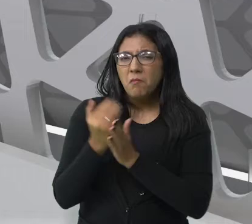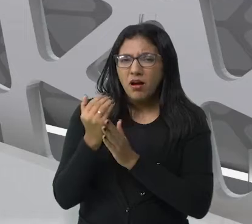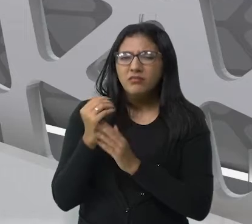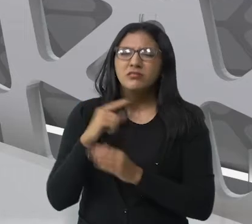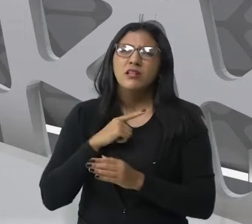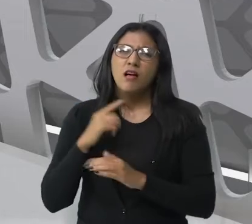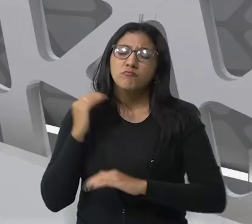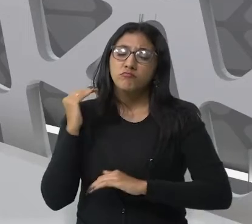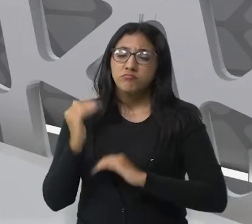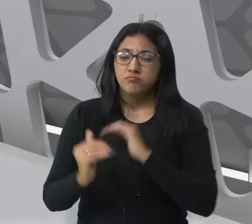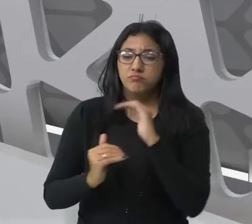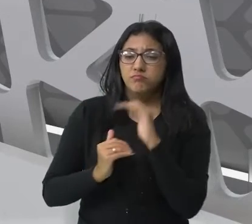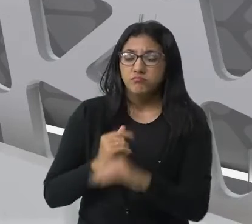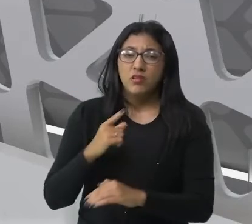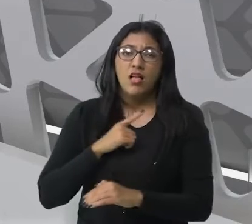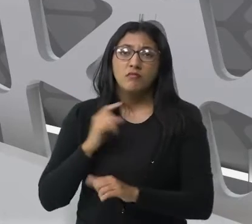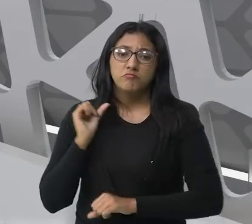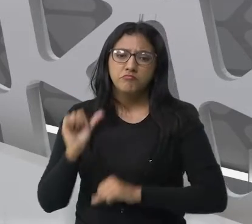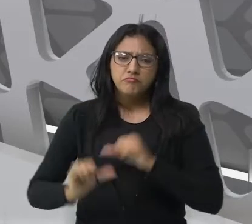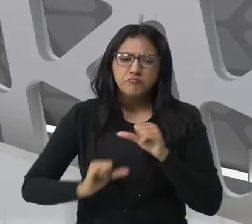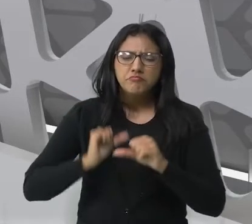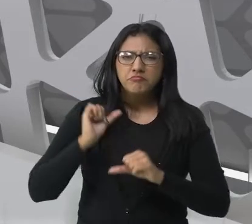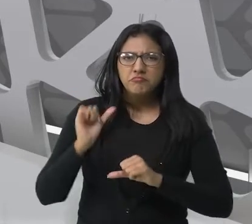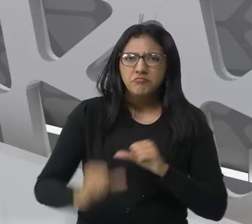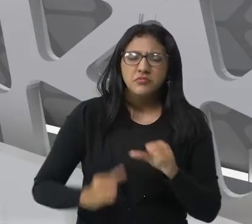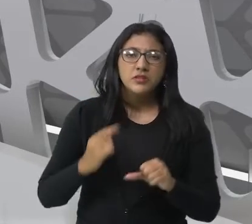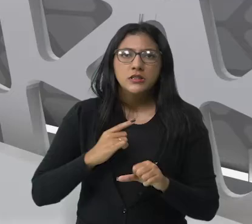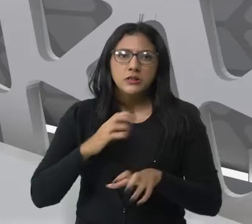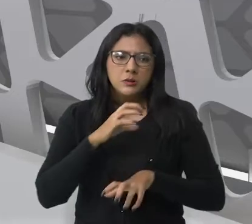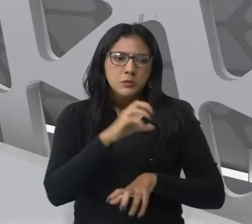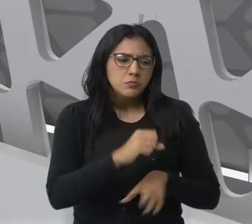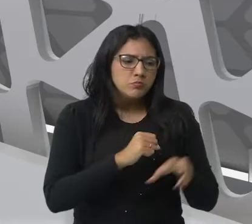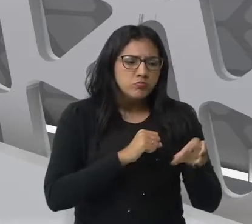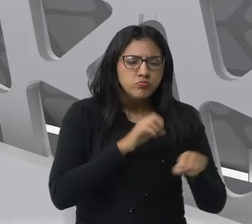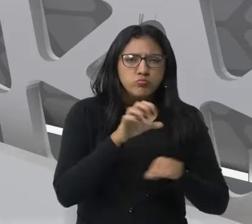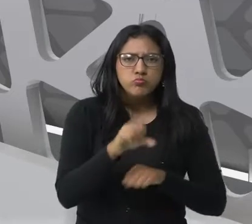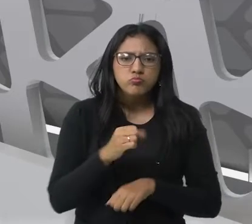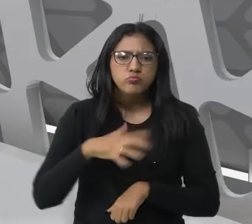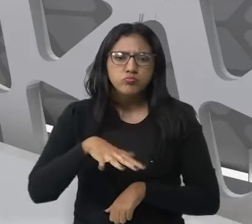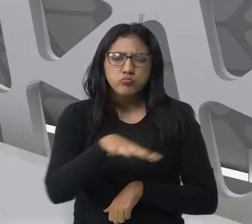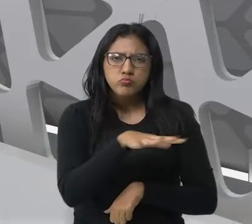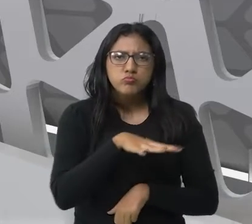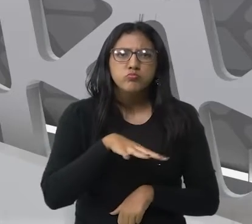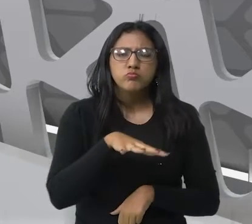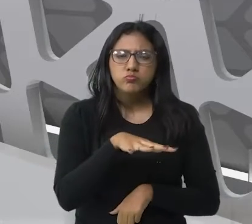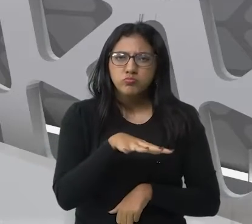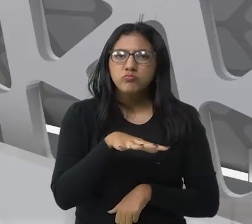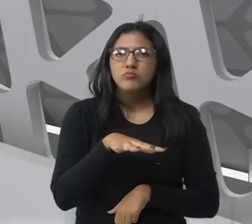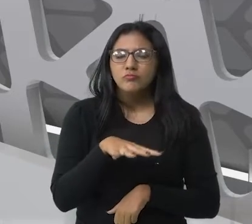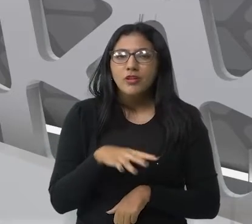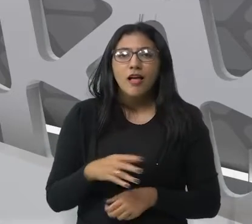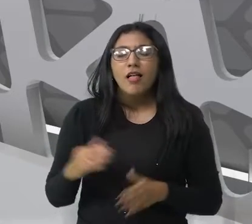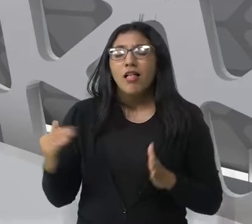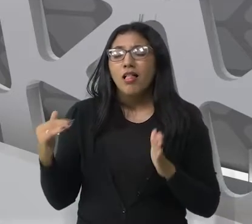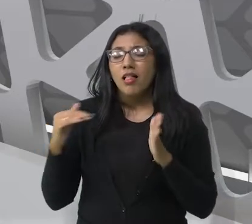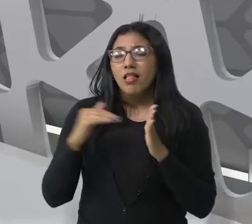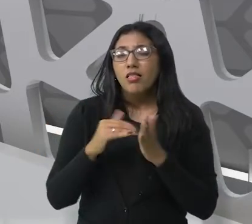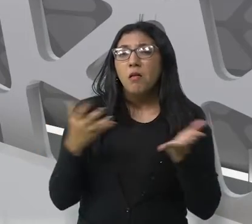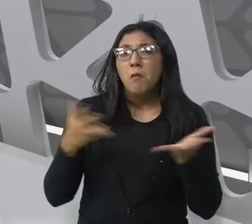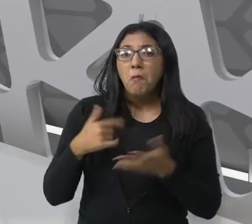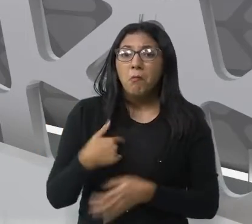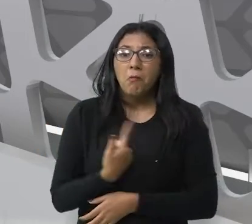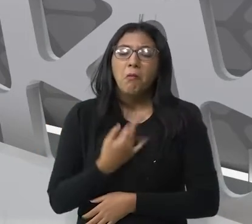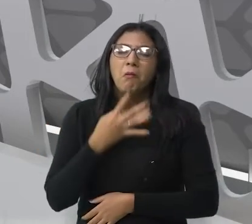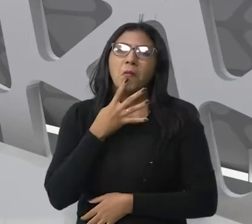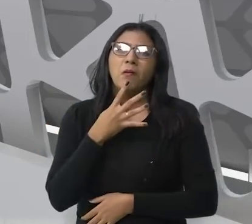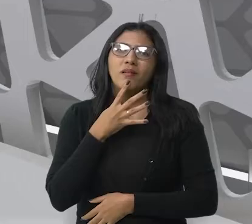do tempo, ocorreram várias explorações até ter essa formação que a gente conhece atualmente. E